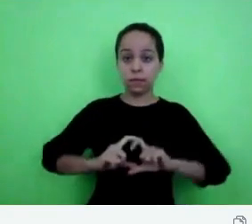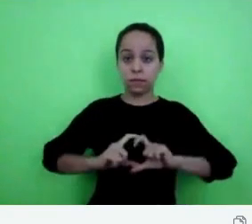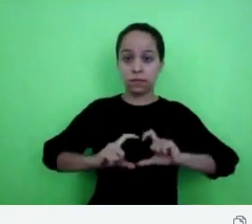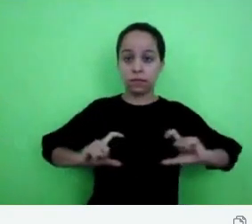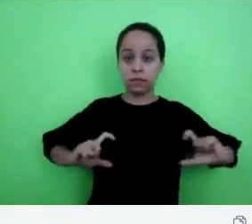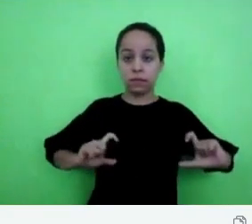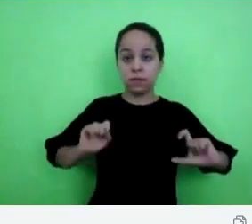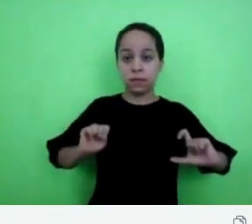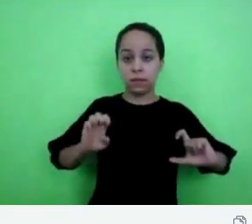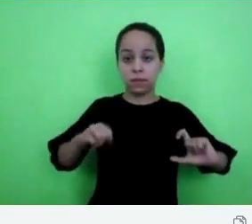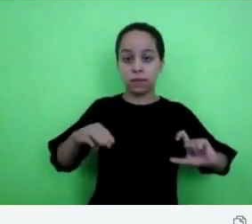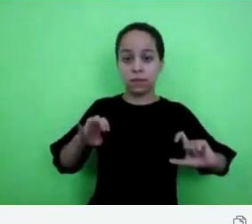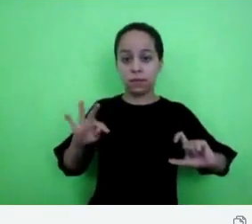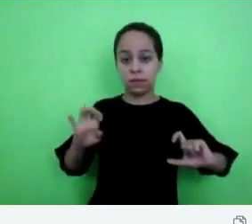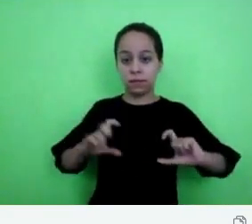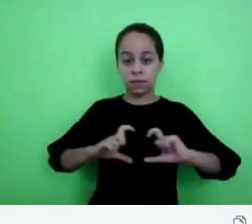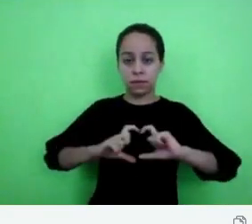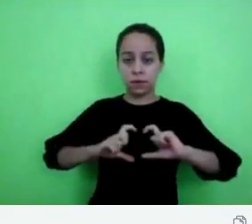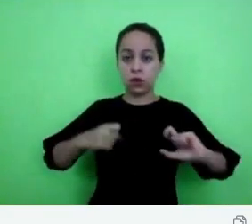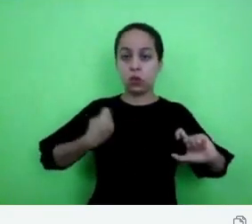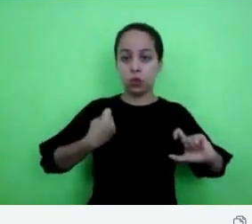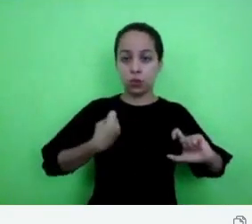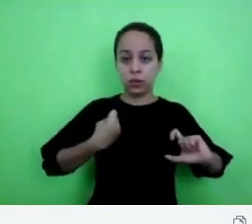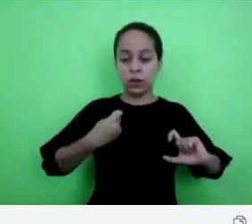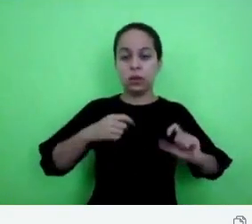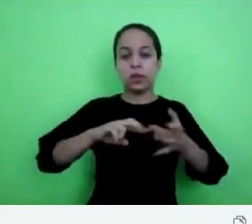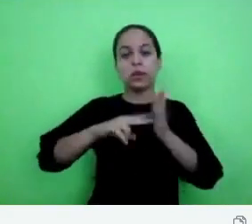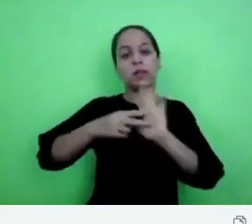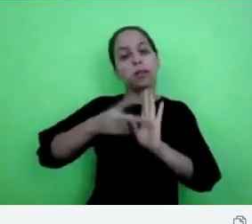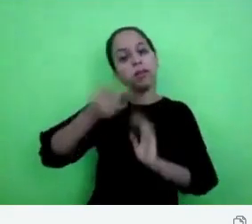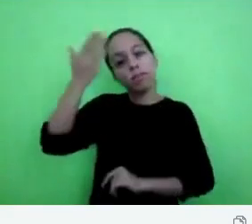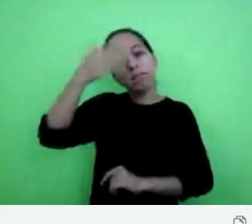E o número da semente utilizada.